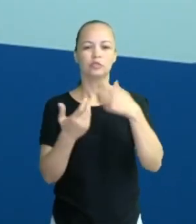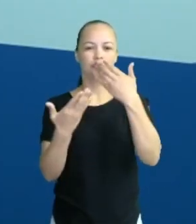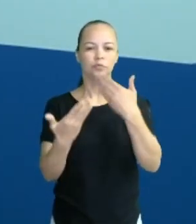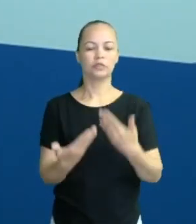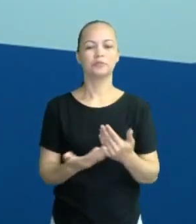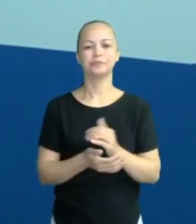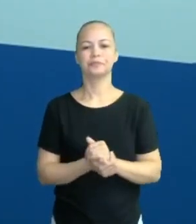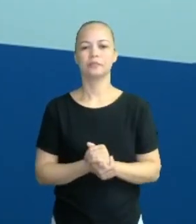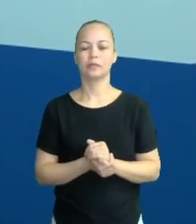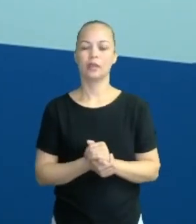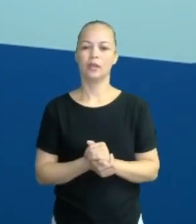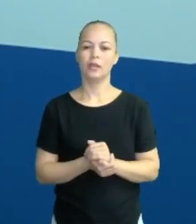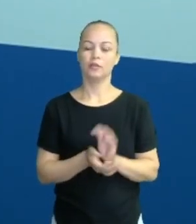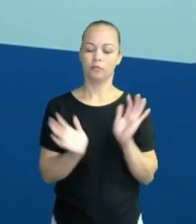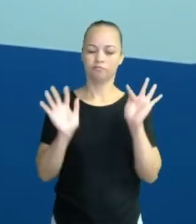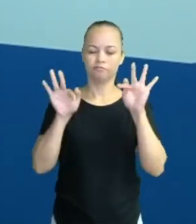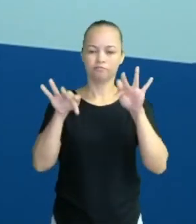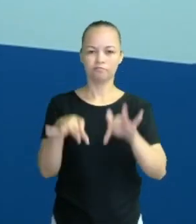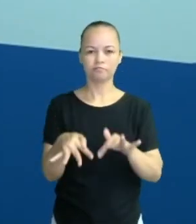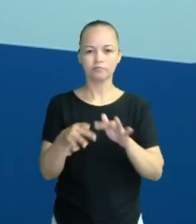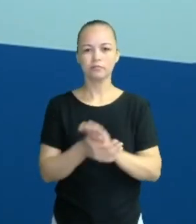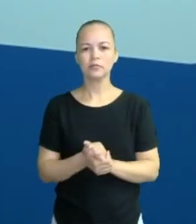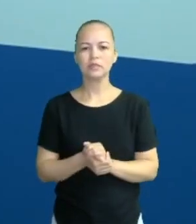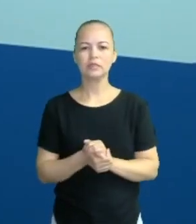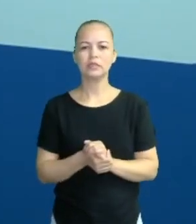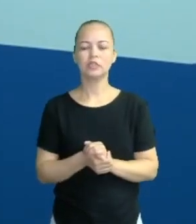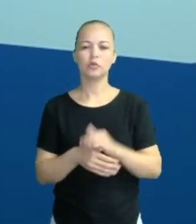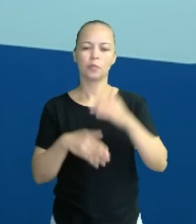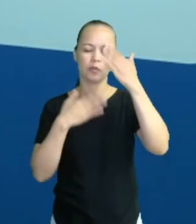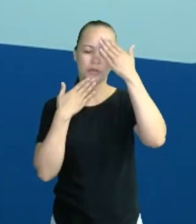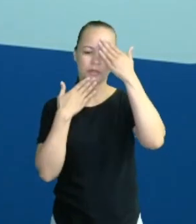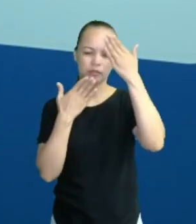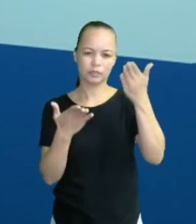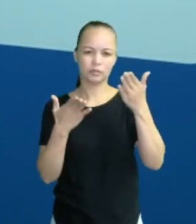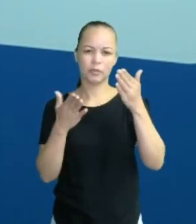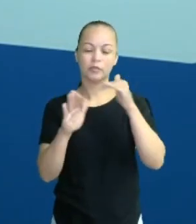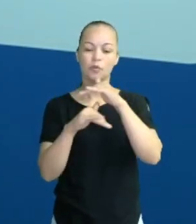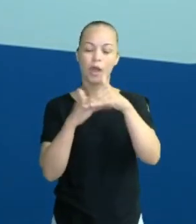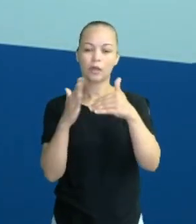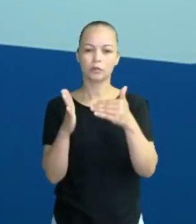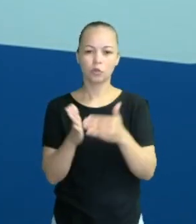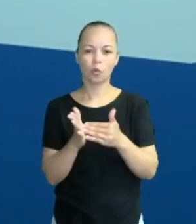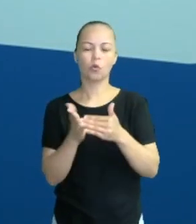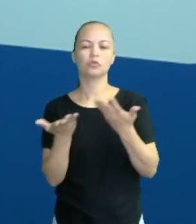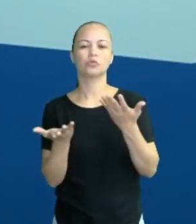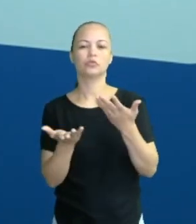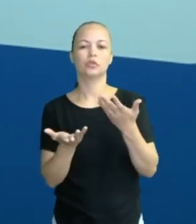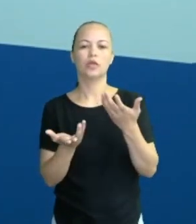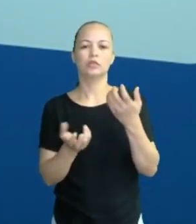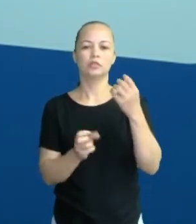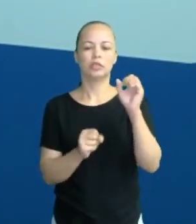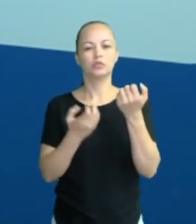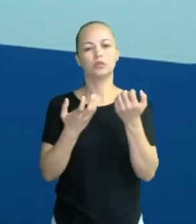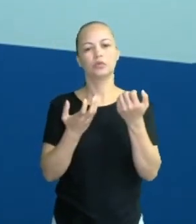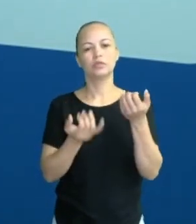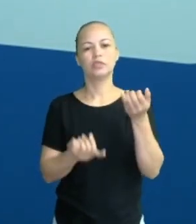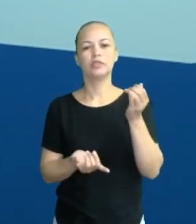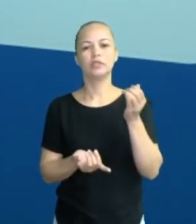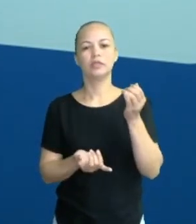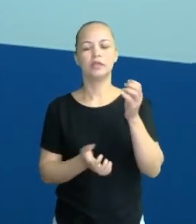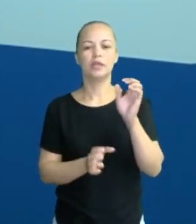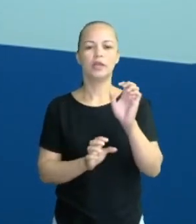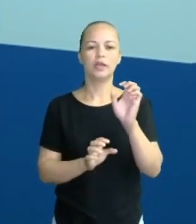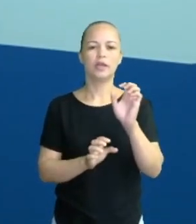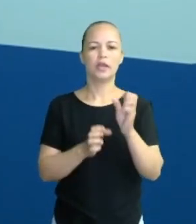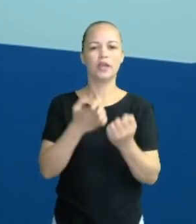gente, para finalizar, deixo esse meu agradecimento a todos lá do setor de engenharia e de manutenção do